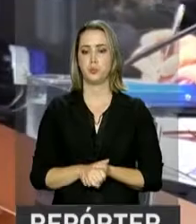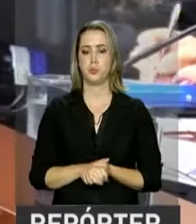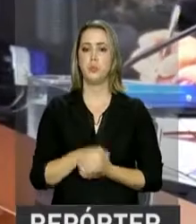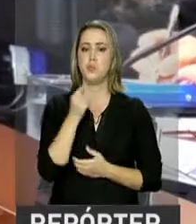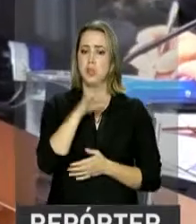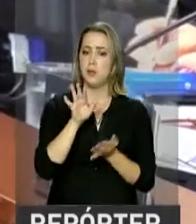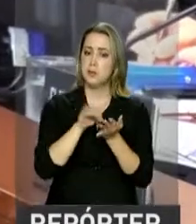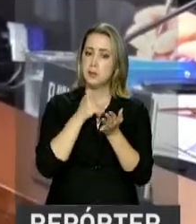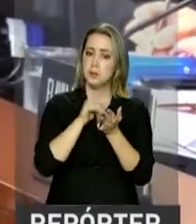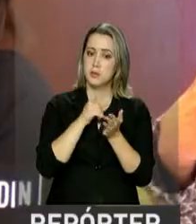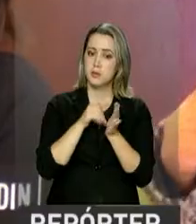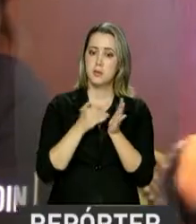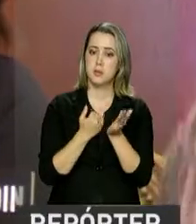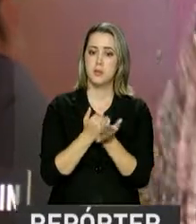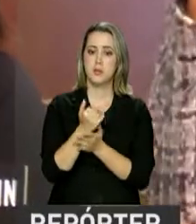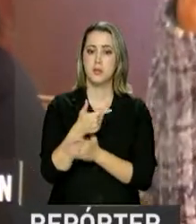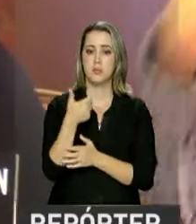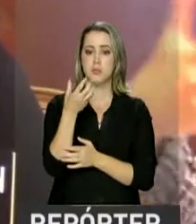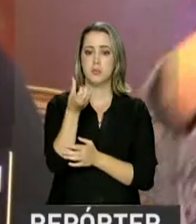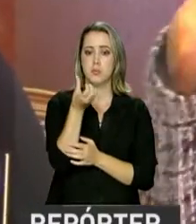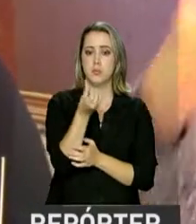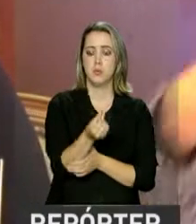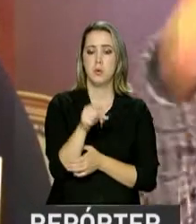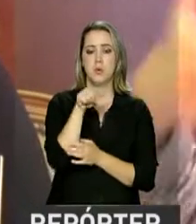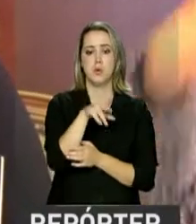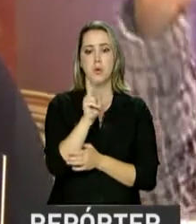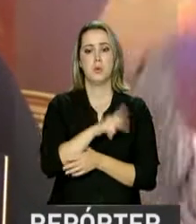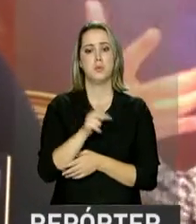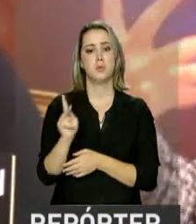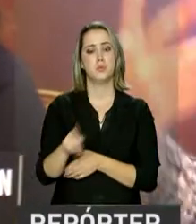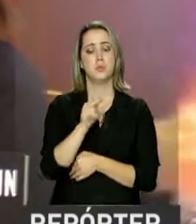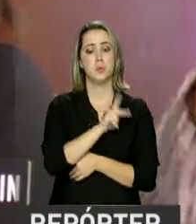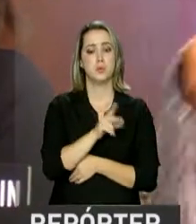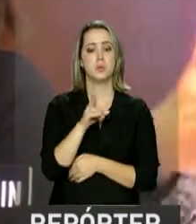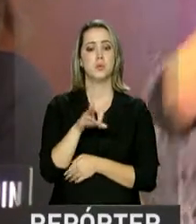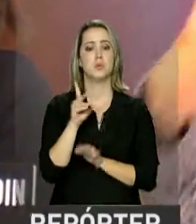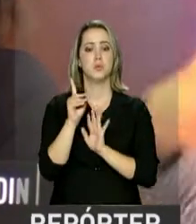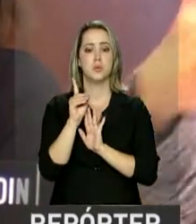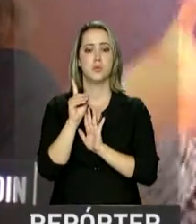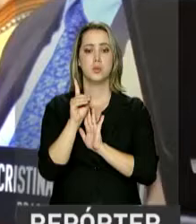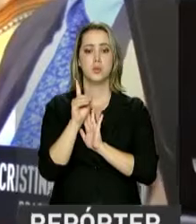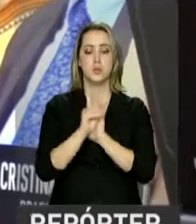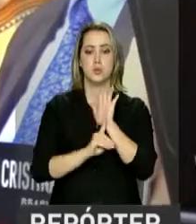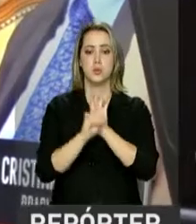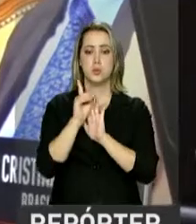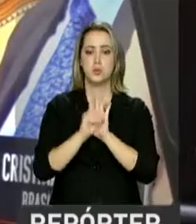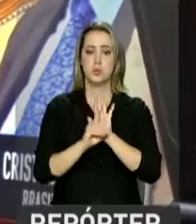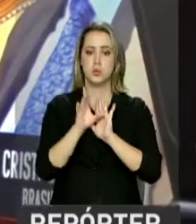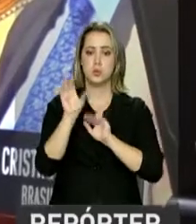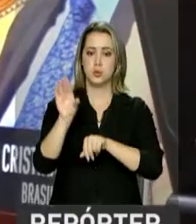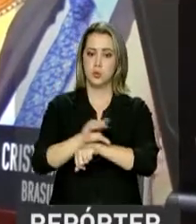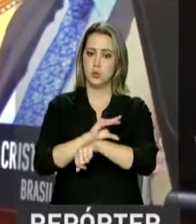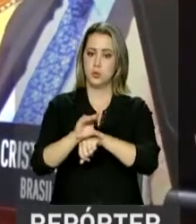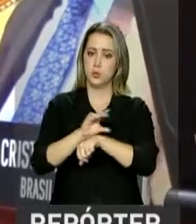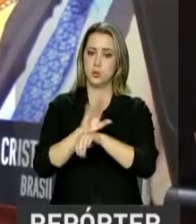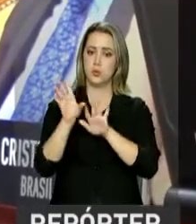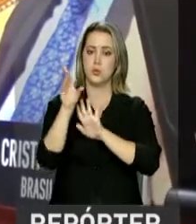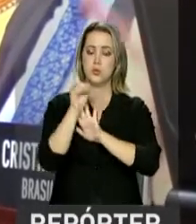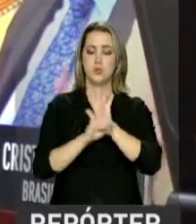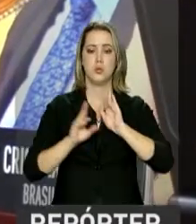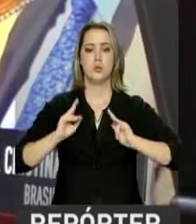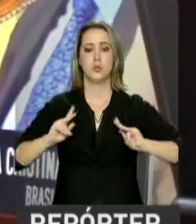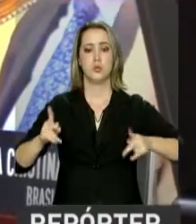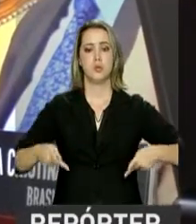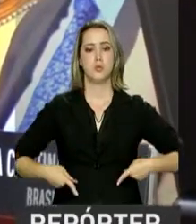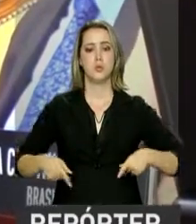desde 2016 flávia piovesan é professora de direito constitucional e direitos humanos e tudo ela também dá